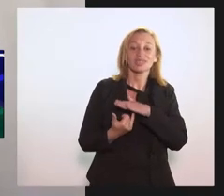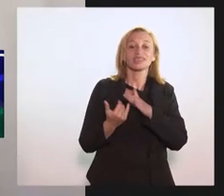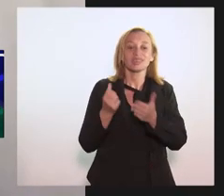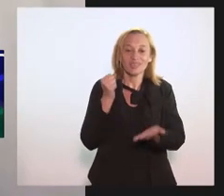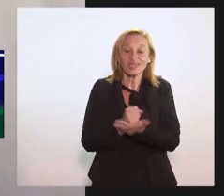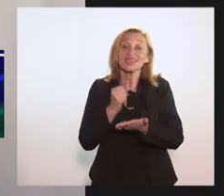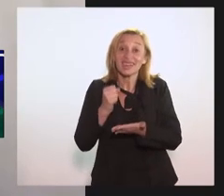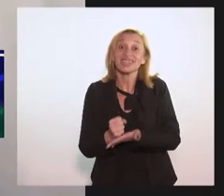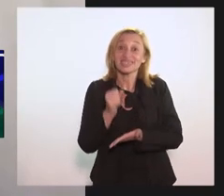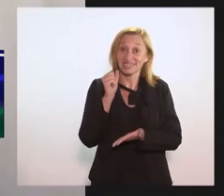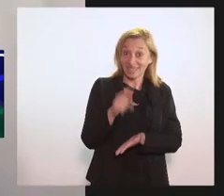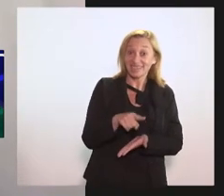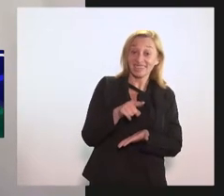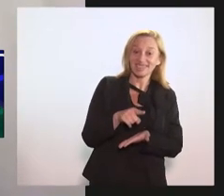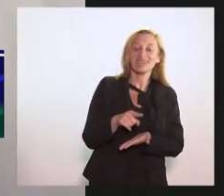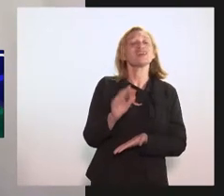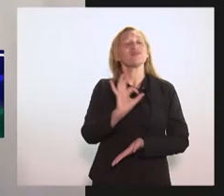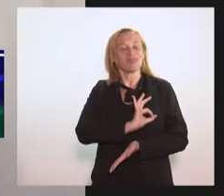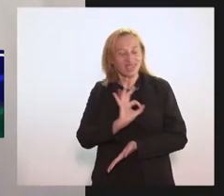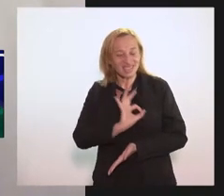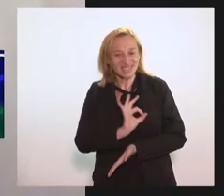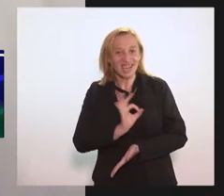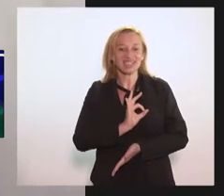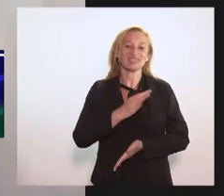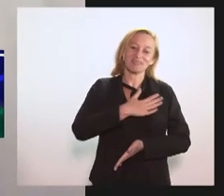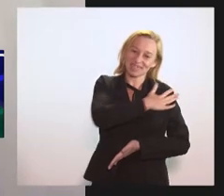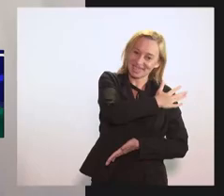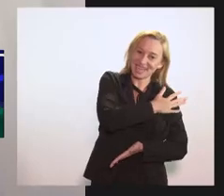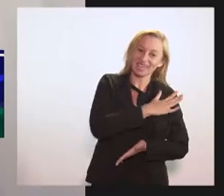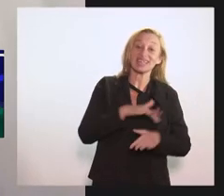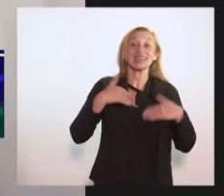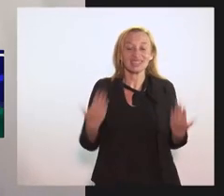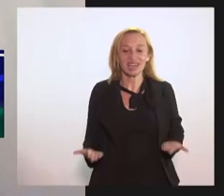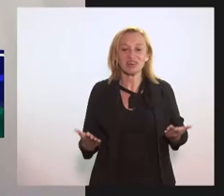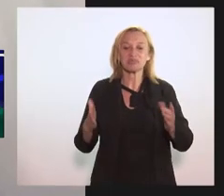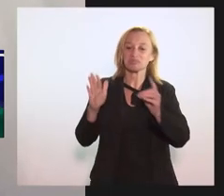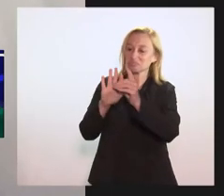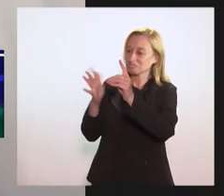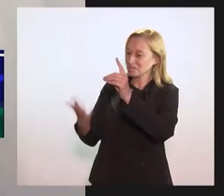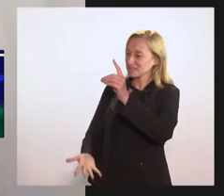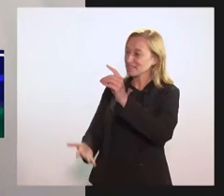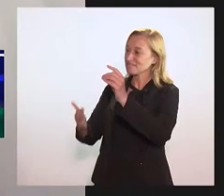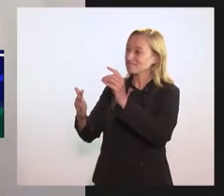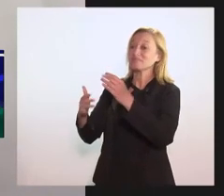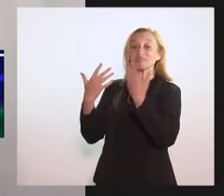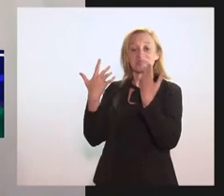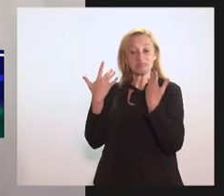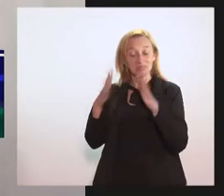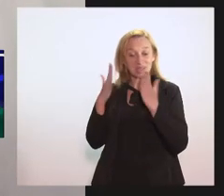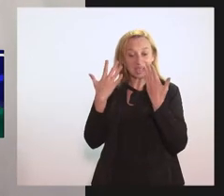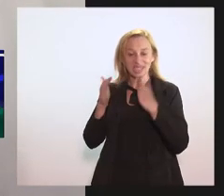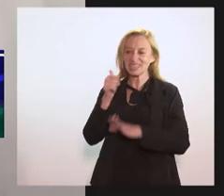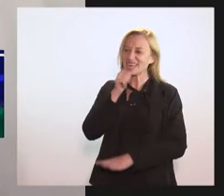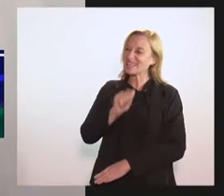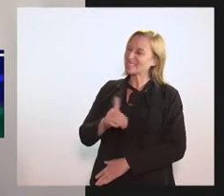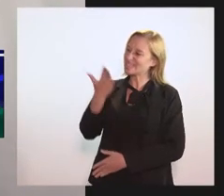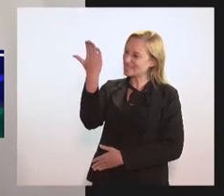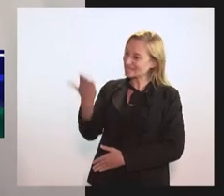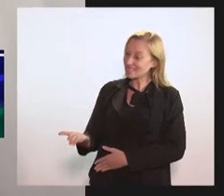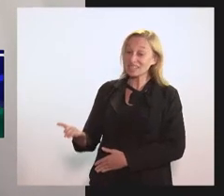contratou, não é, policiais militares. Então, eu rendo aqui as minhas homenagens a essas